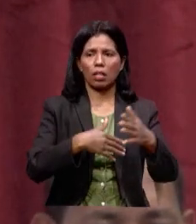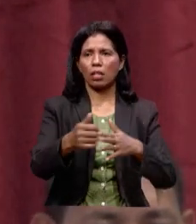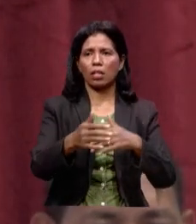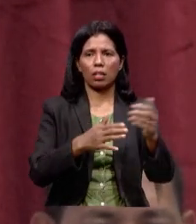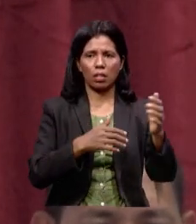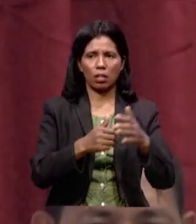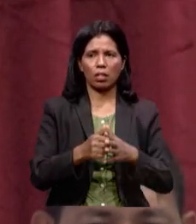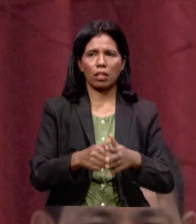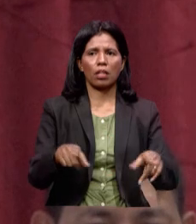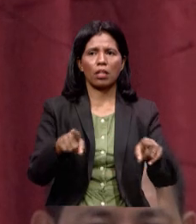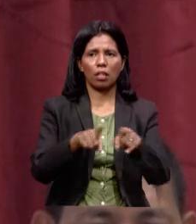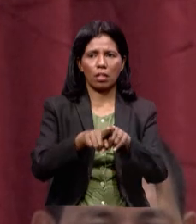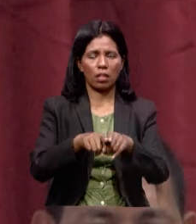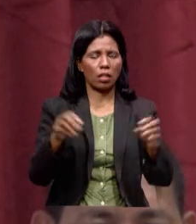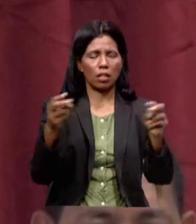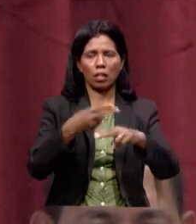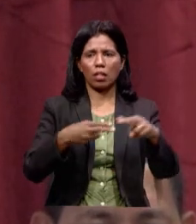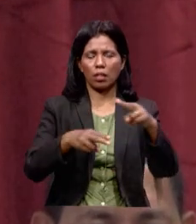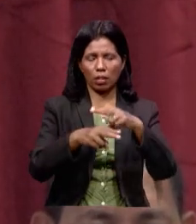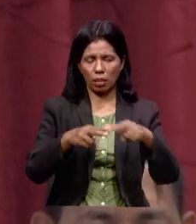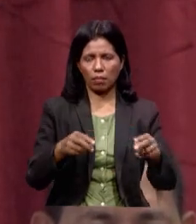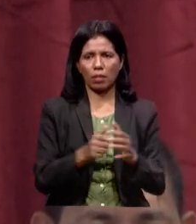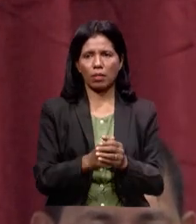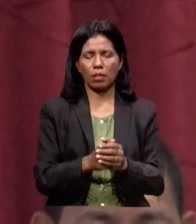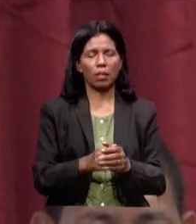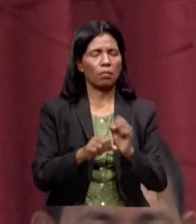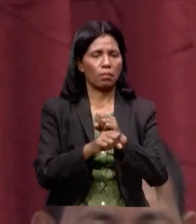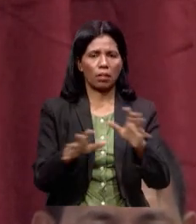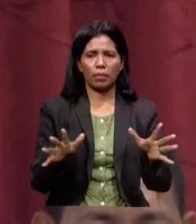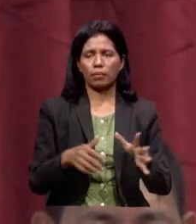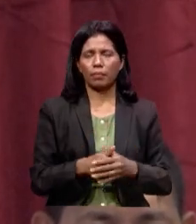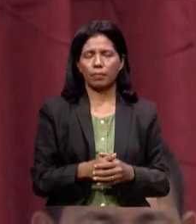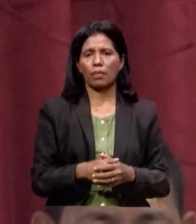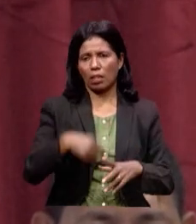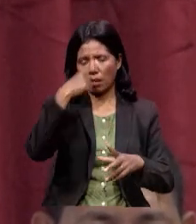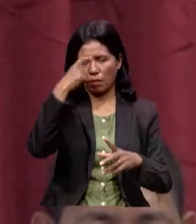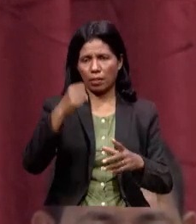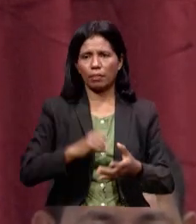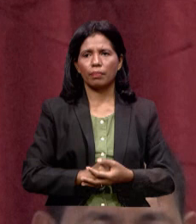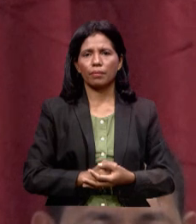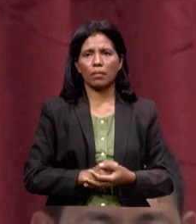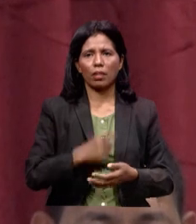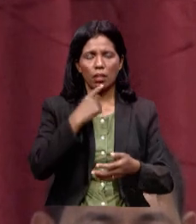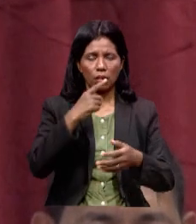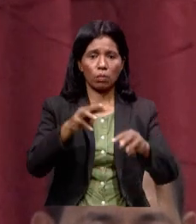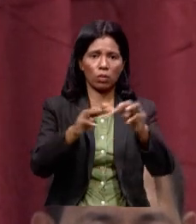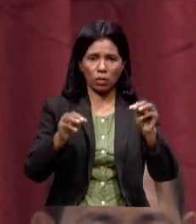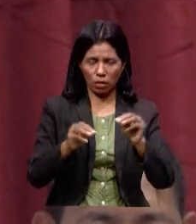Kamar Komersi sanse ulun de lahir limai Kamar Komersi dah mamu tamane makar Komersi mau